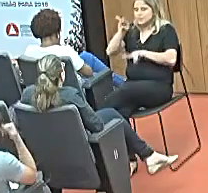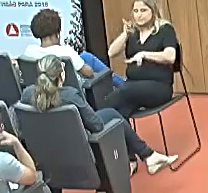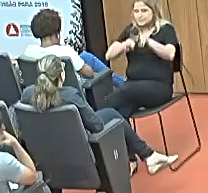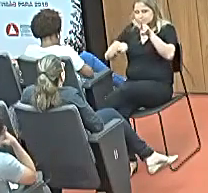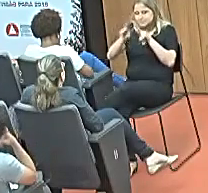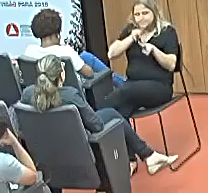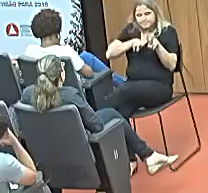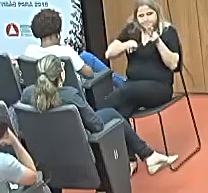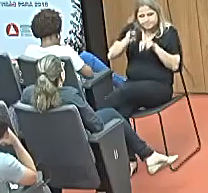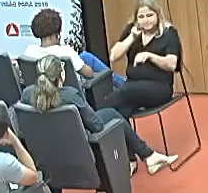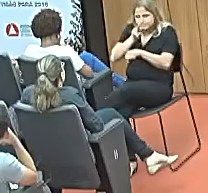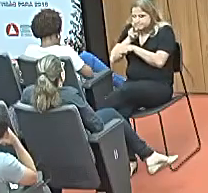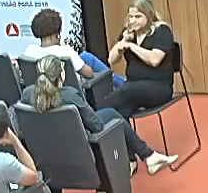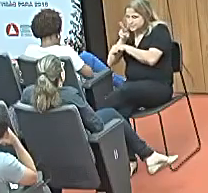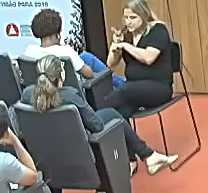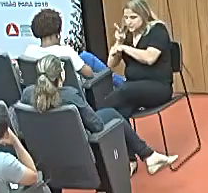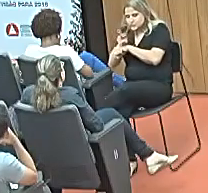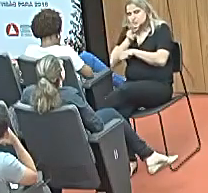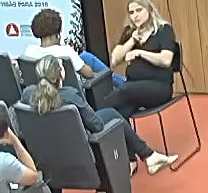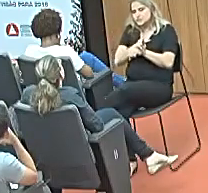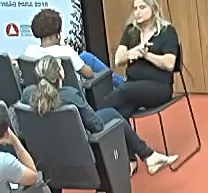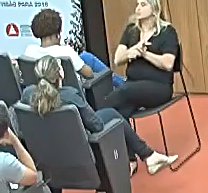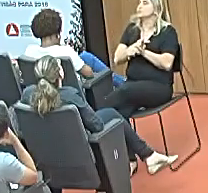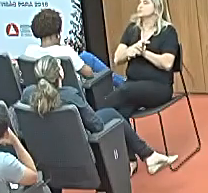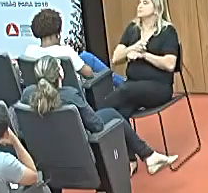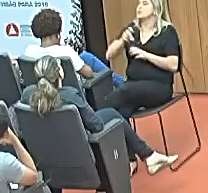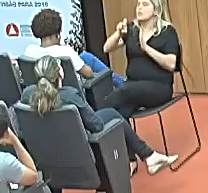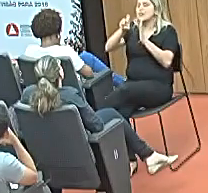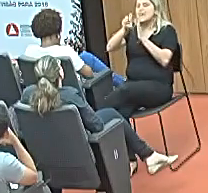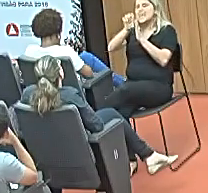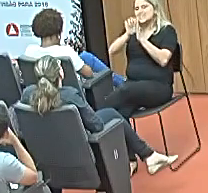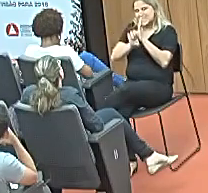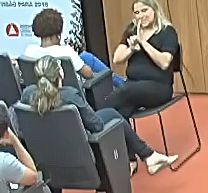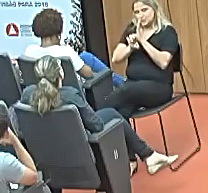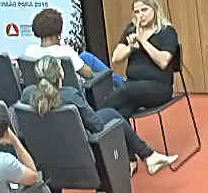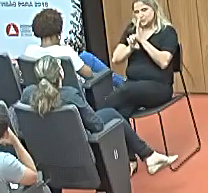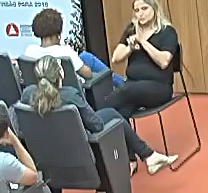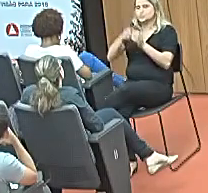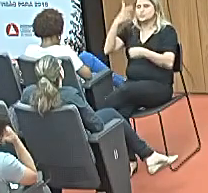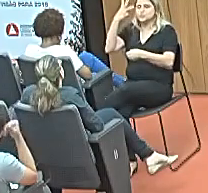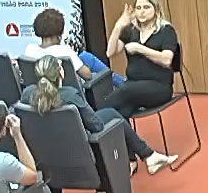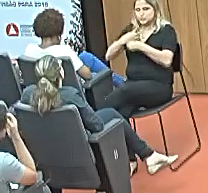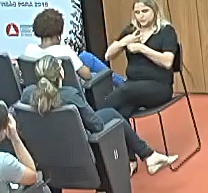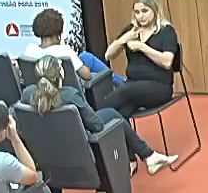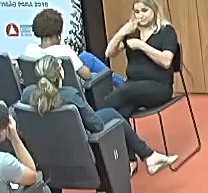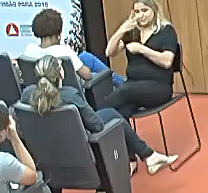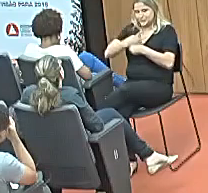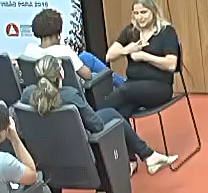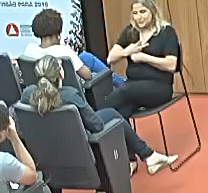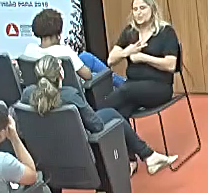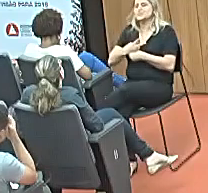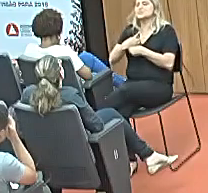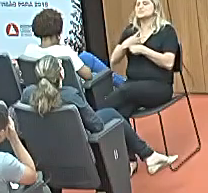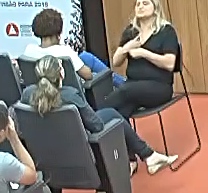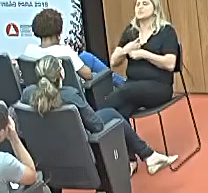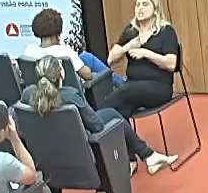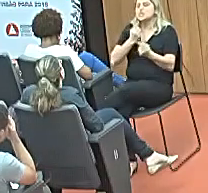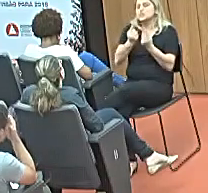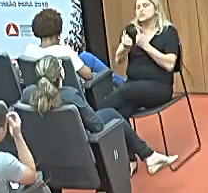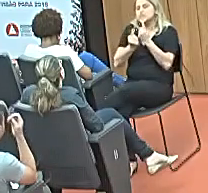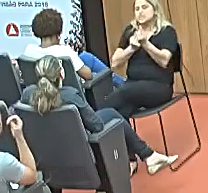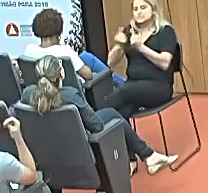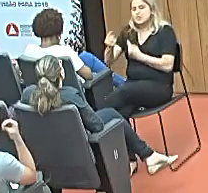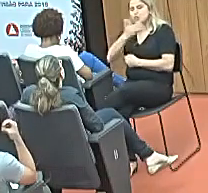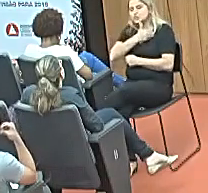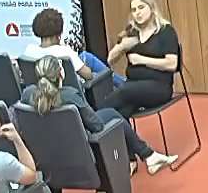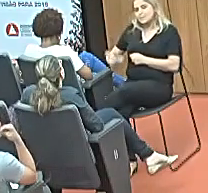do estatuto do idoso no transporte público interestadual e